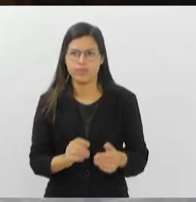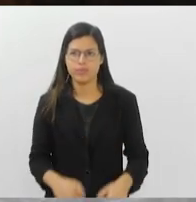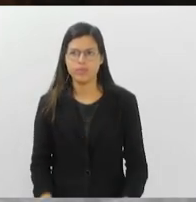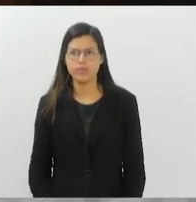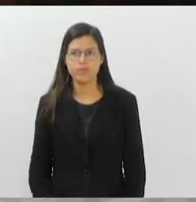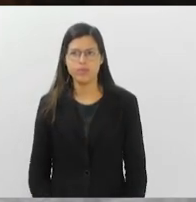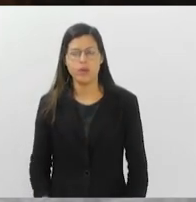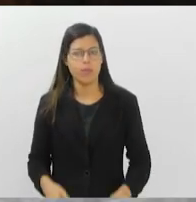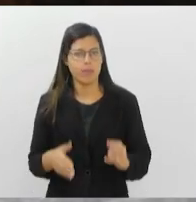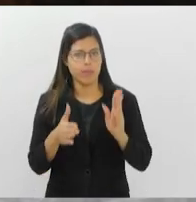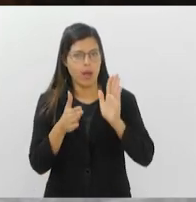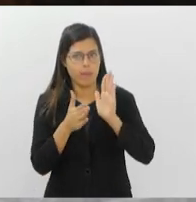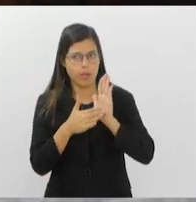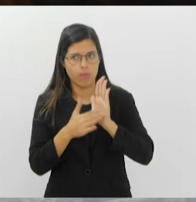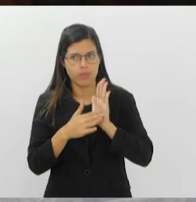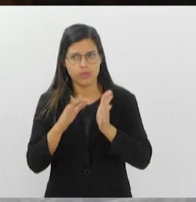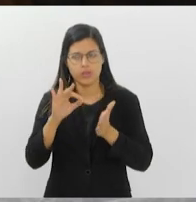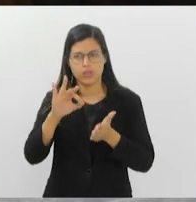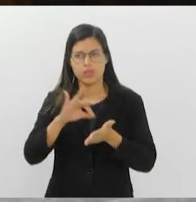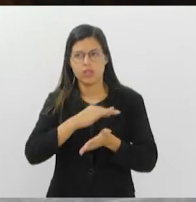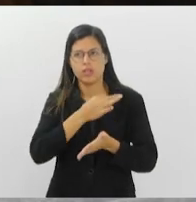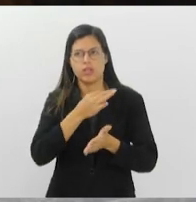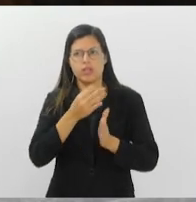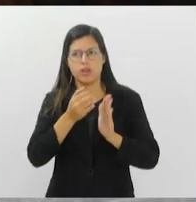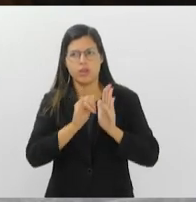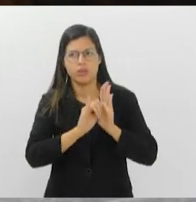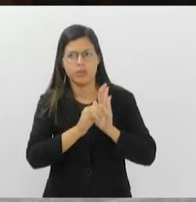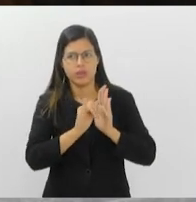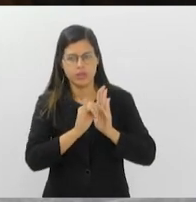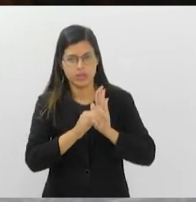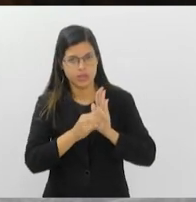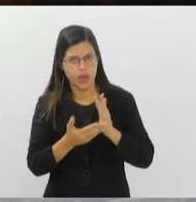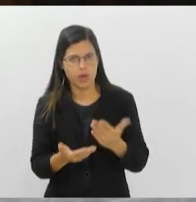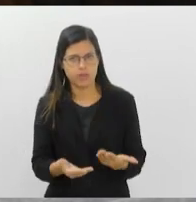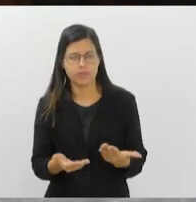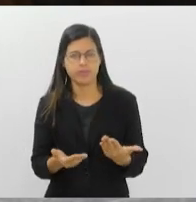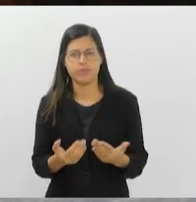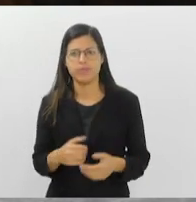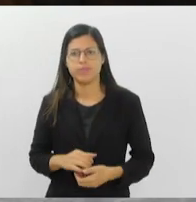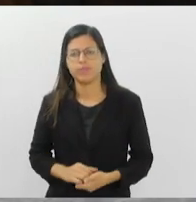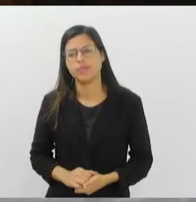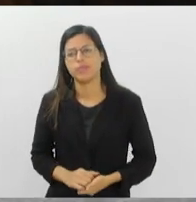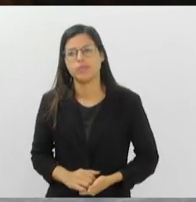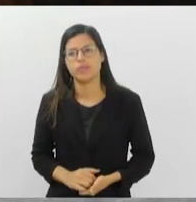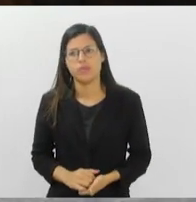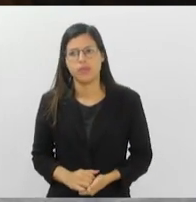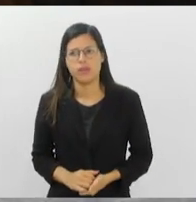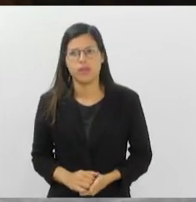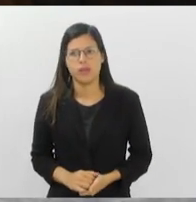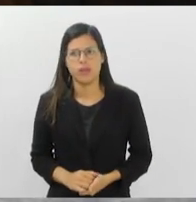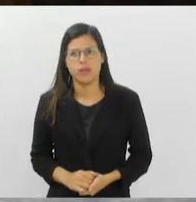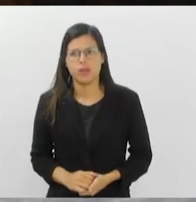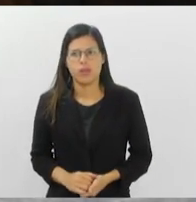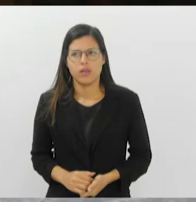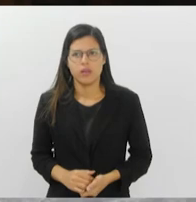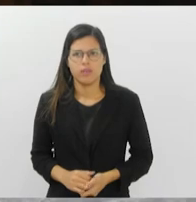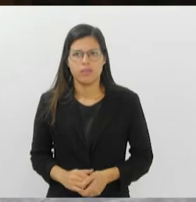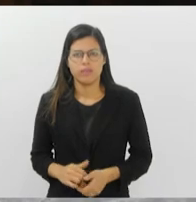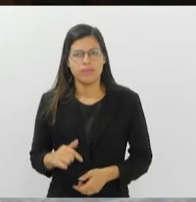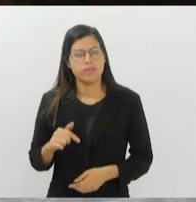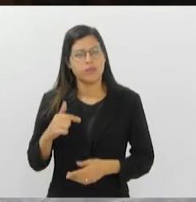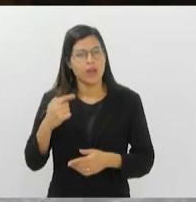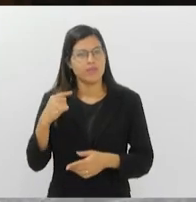a proposição da inscrição no edital, no prêmio. Então, isso tornou a